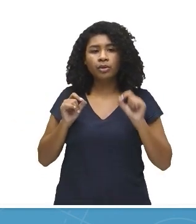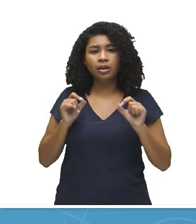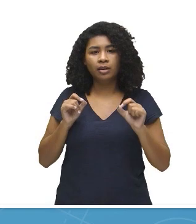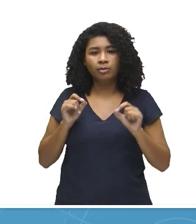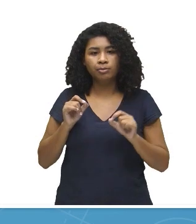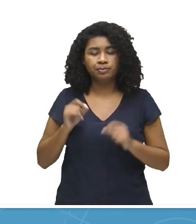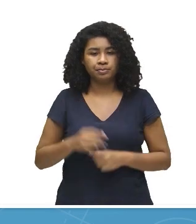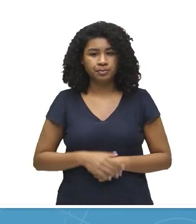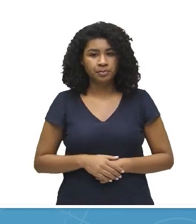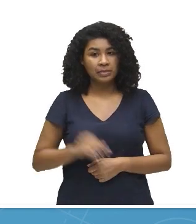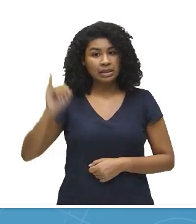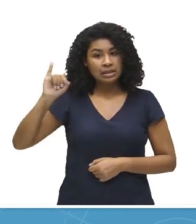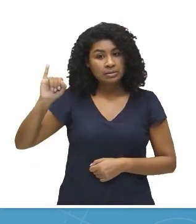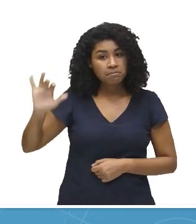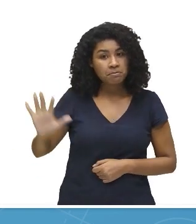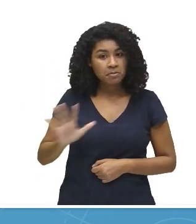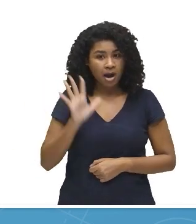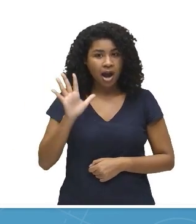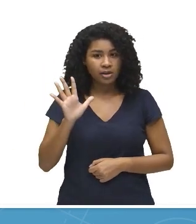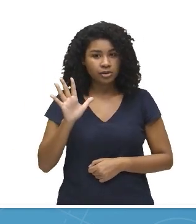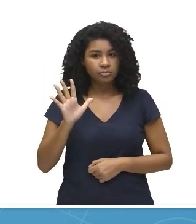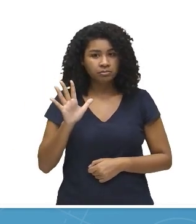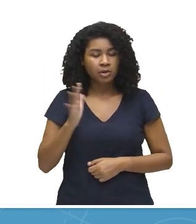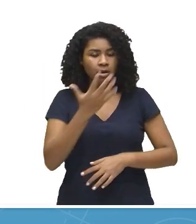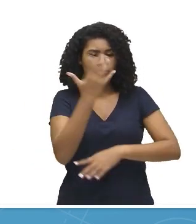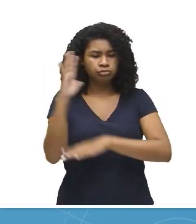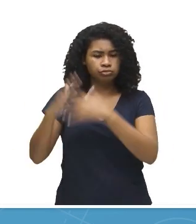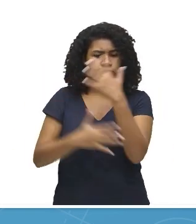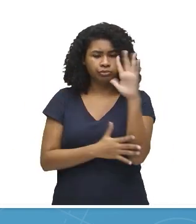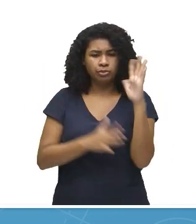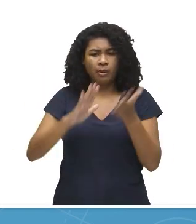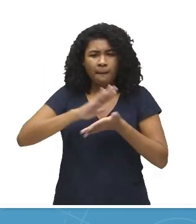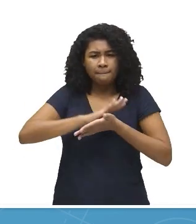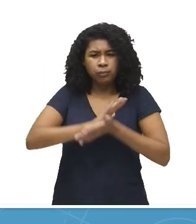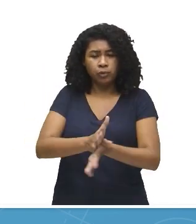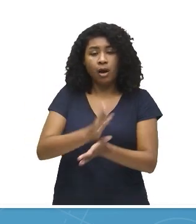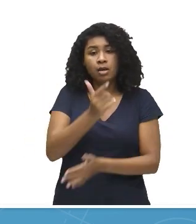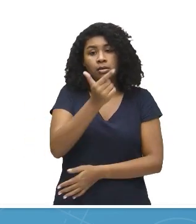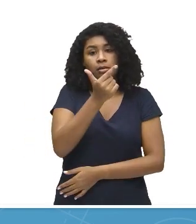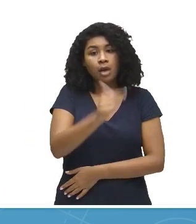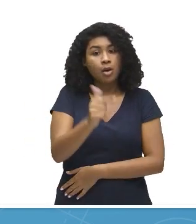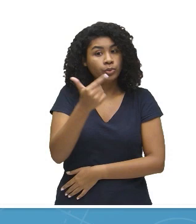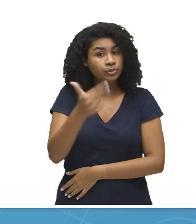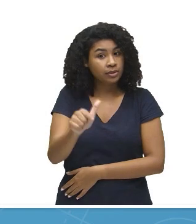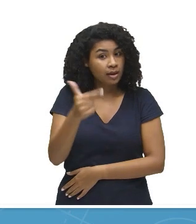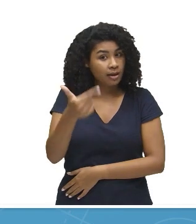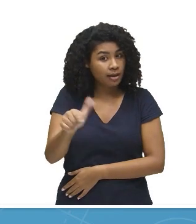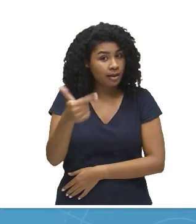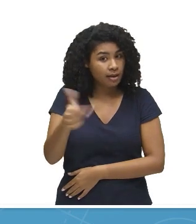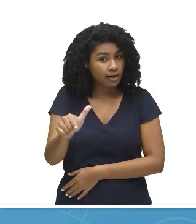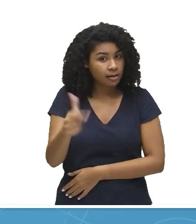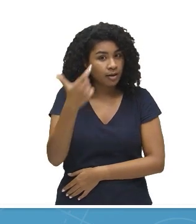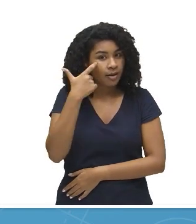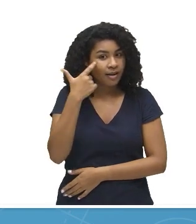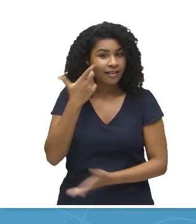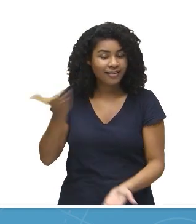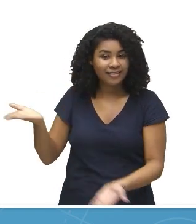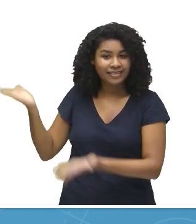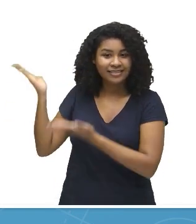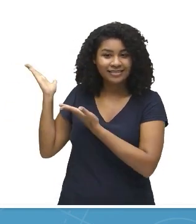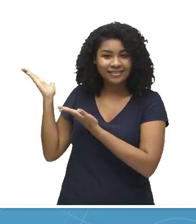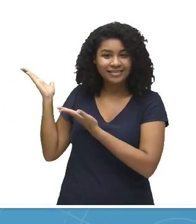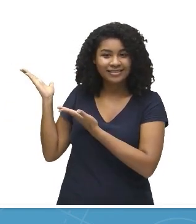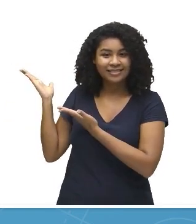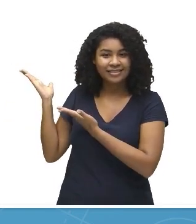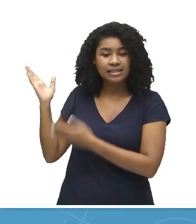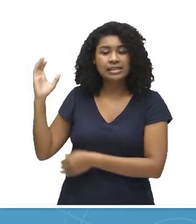imagem que não mostra aí uma atividade humana que causa poluição, que seria aqui a letra C, né, no qual eles